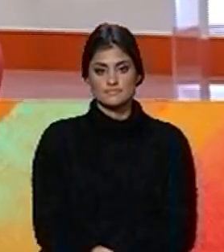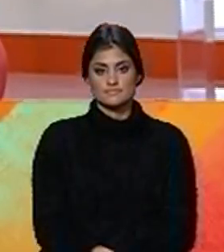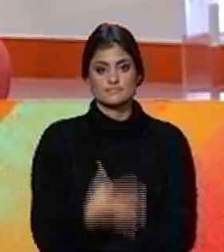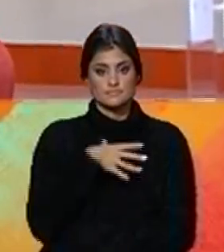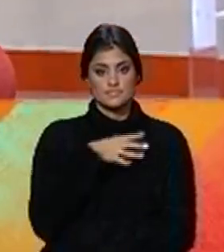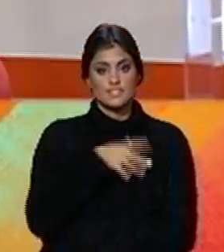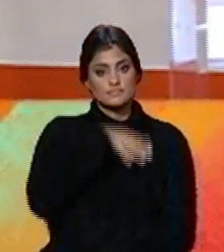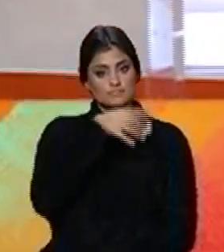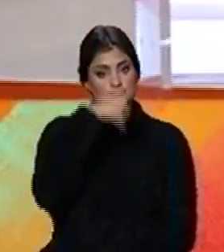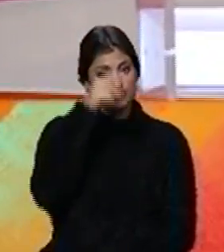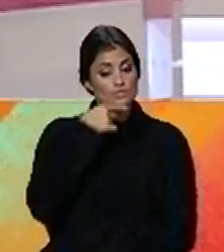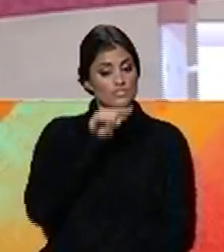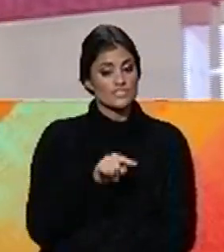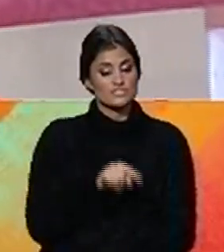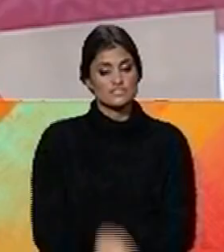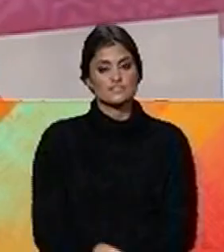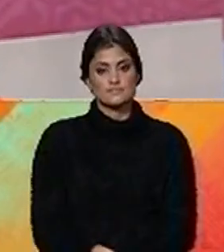Queres contar a história outra vez?